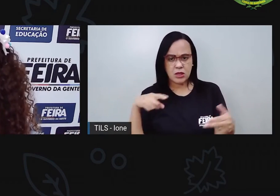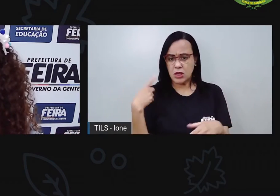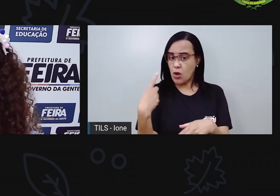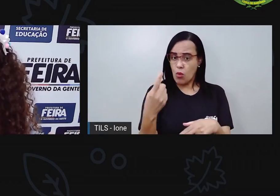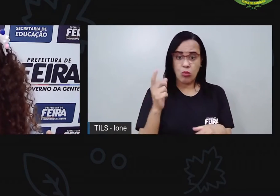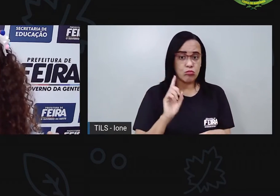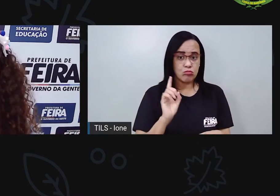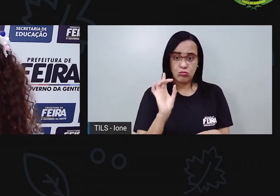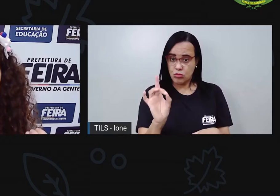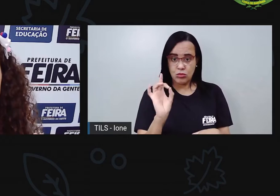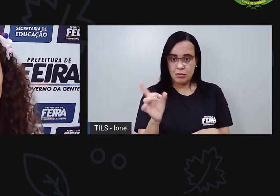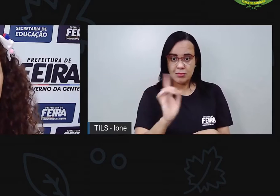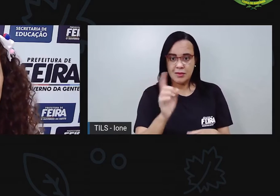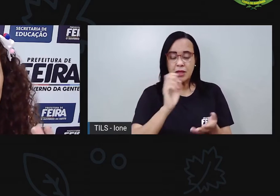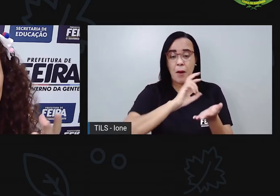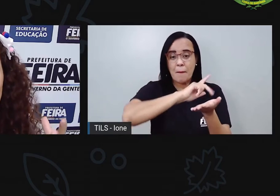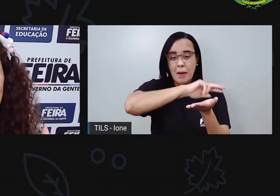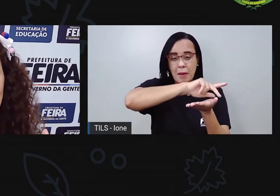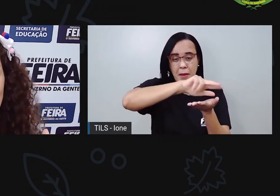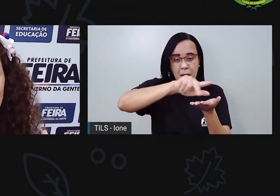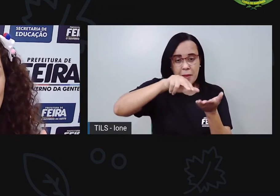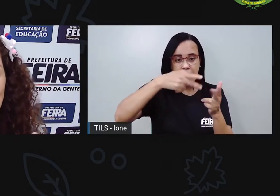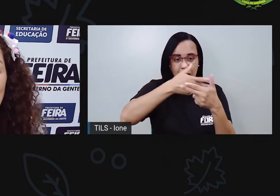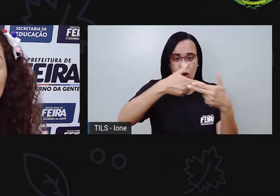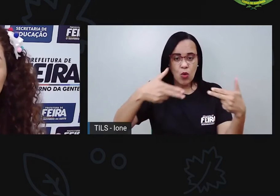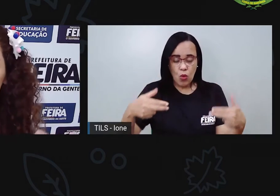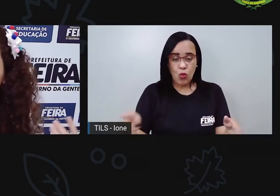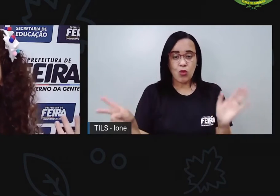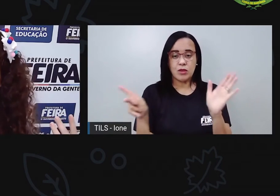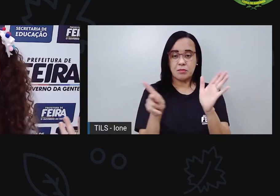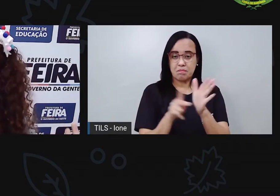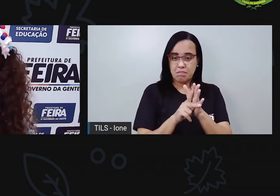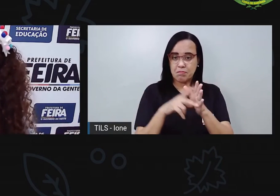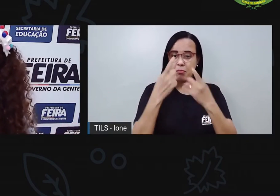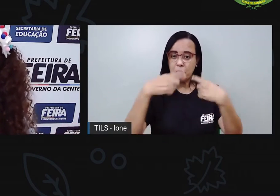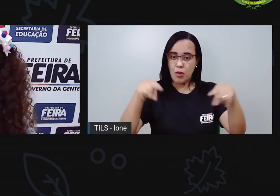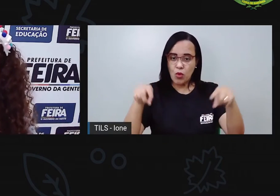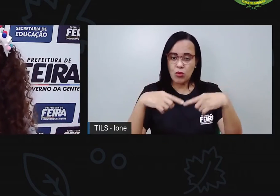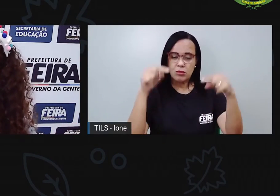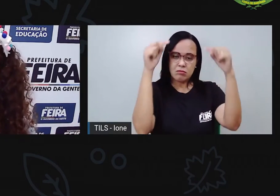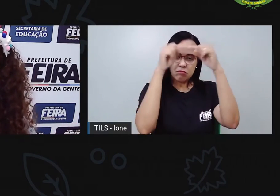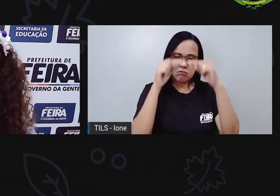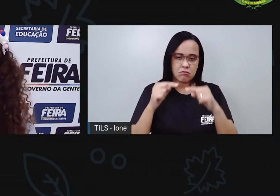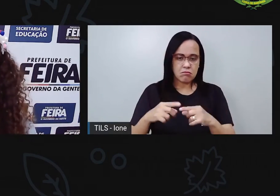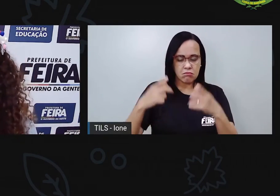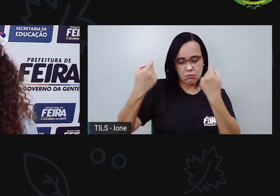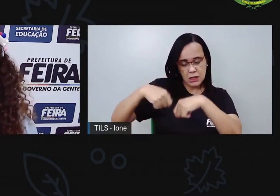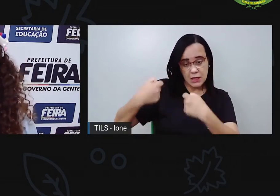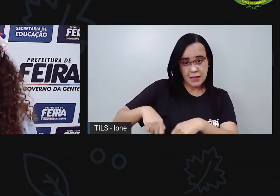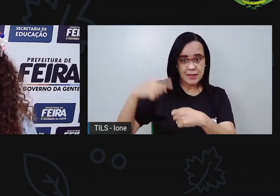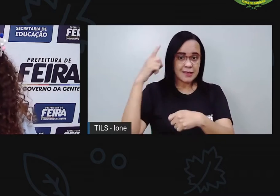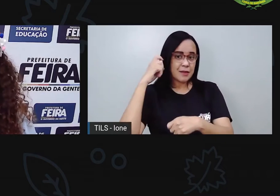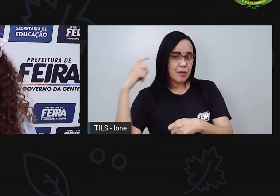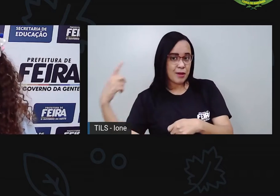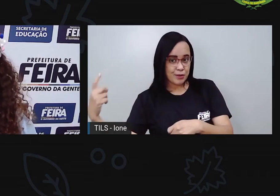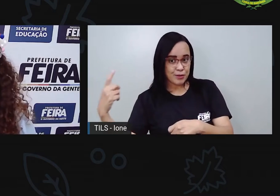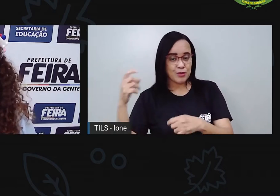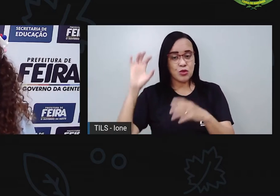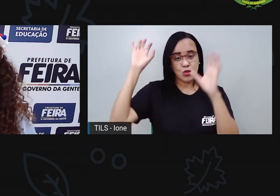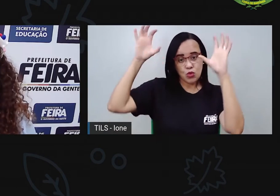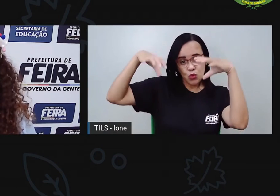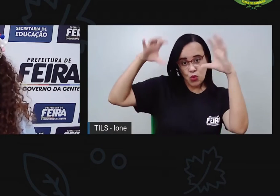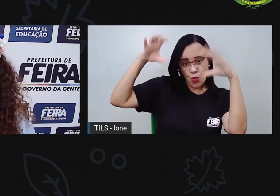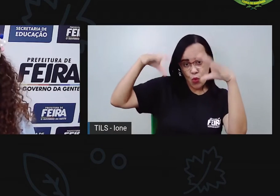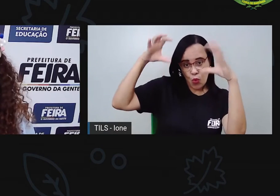um e tem vários objetos que produzem sons de acordo com que a gente precisa o som de chuva